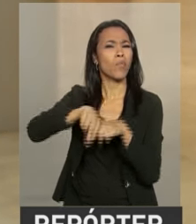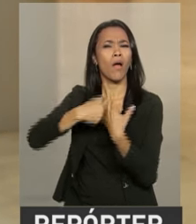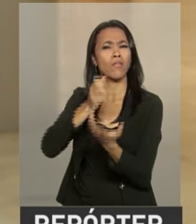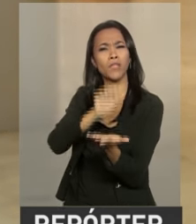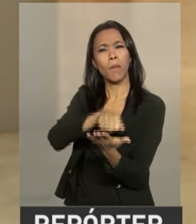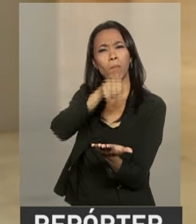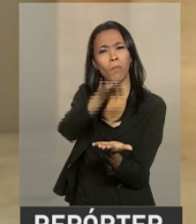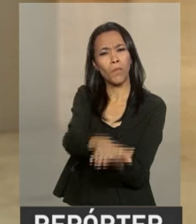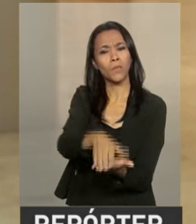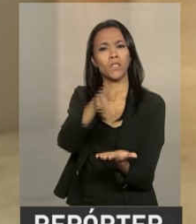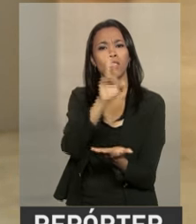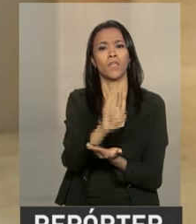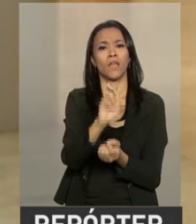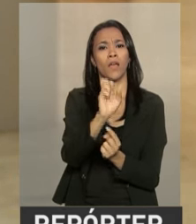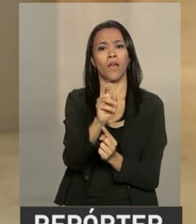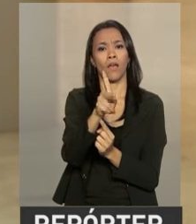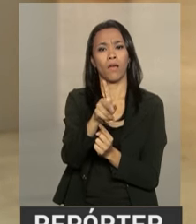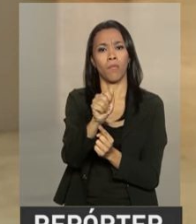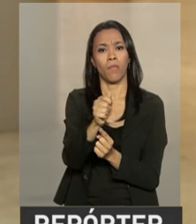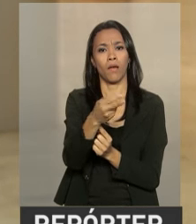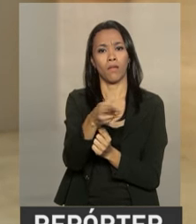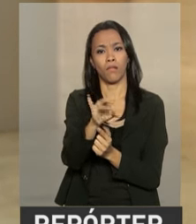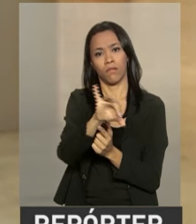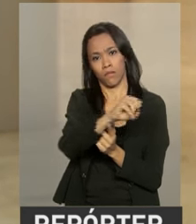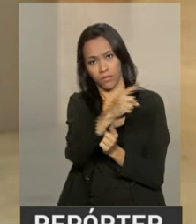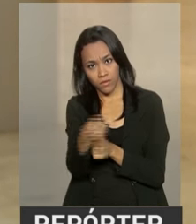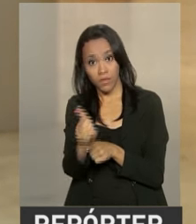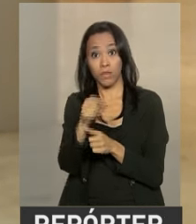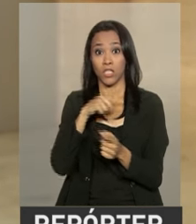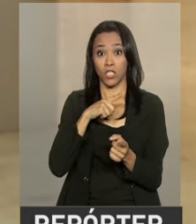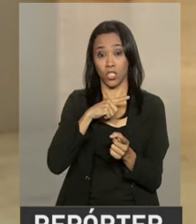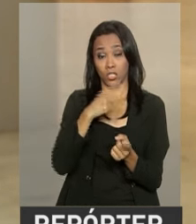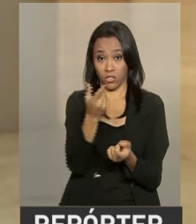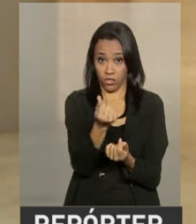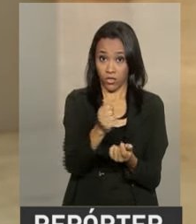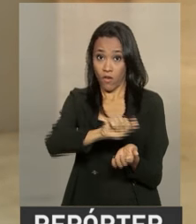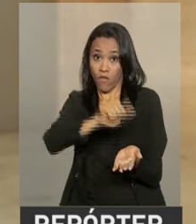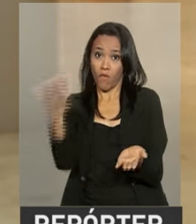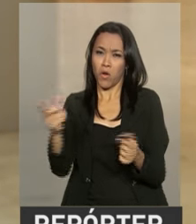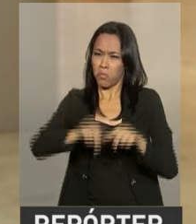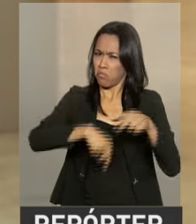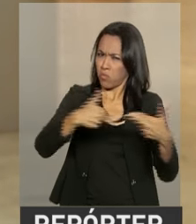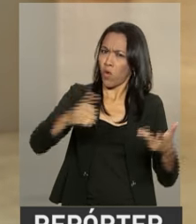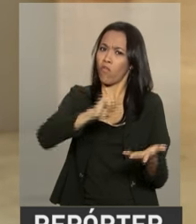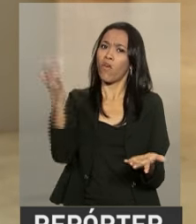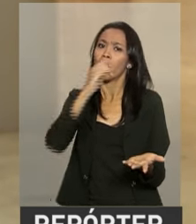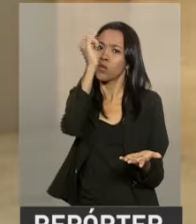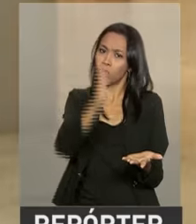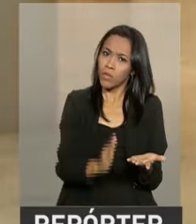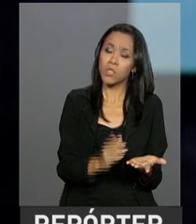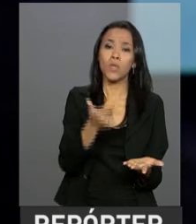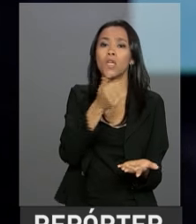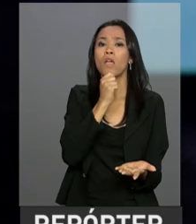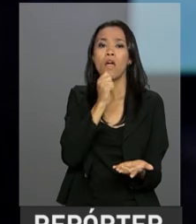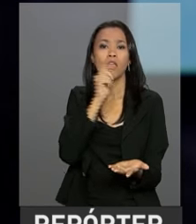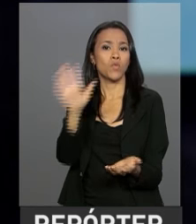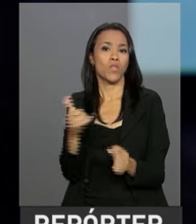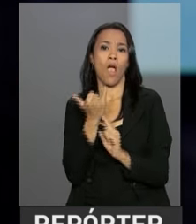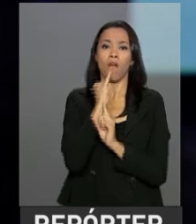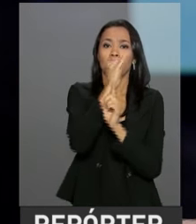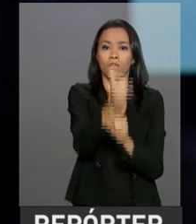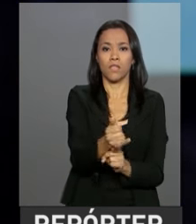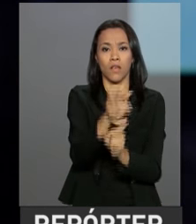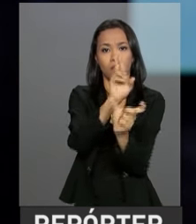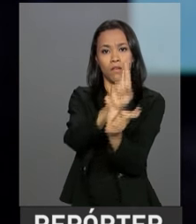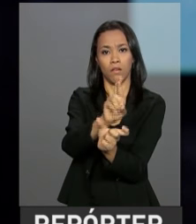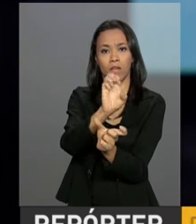repatriação paga por contribuintes que tinham recursos não declarados à Receita Federal no exterior nós estamos